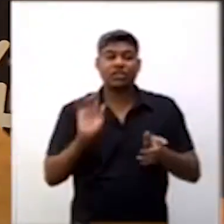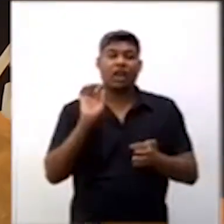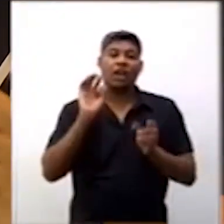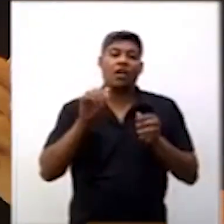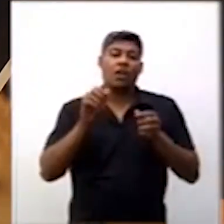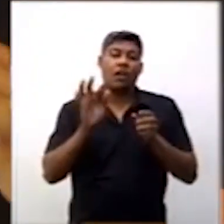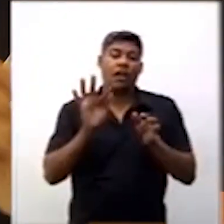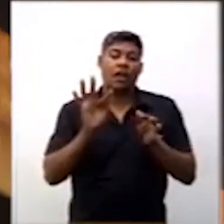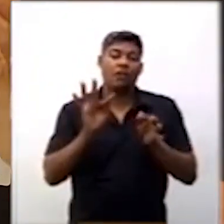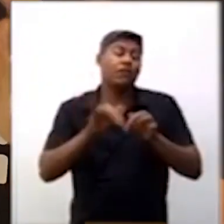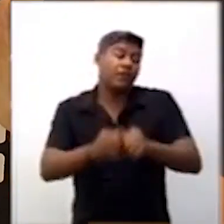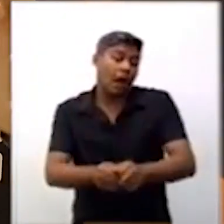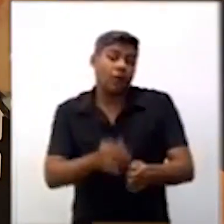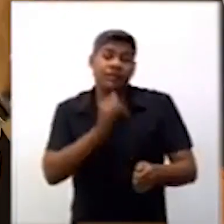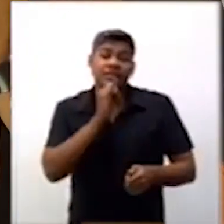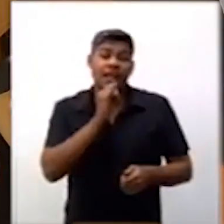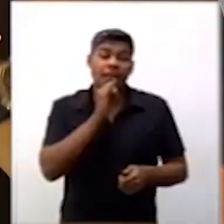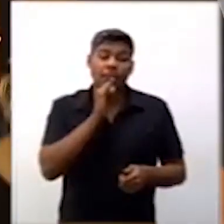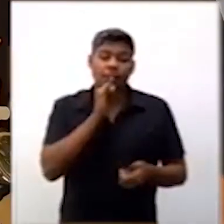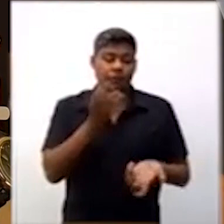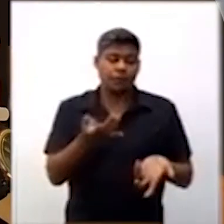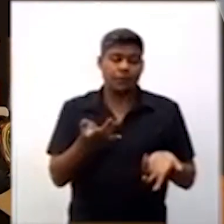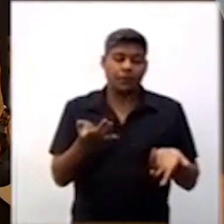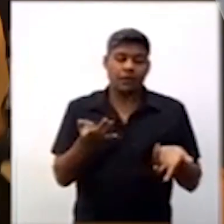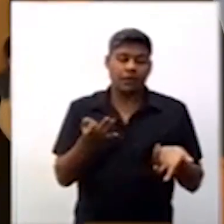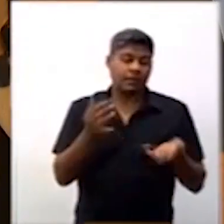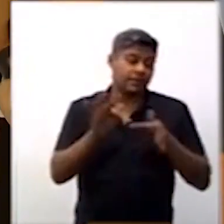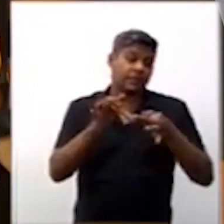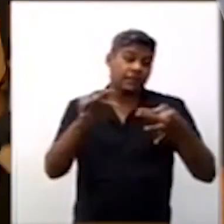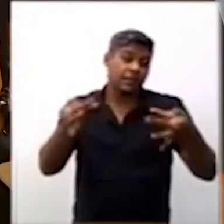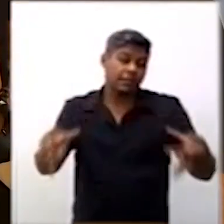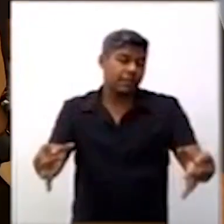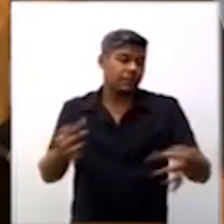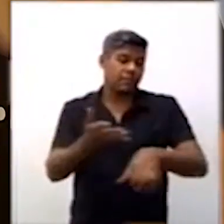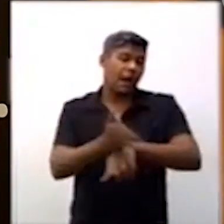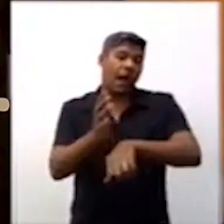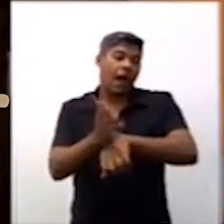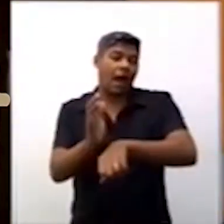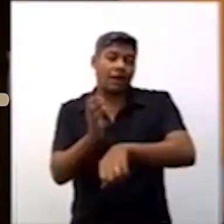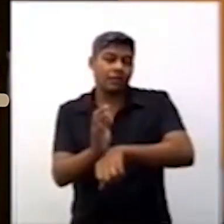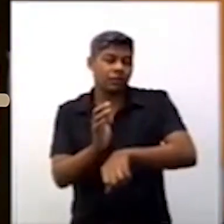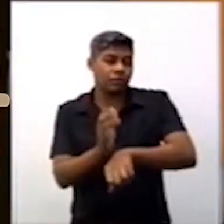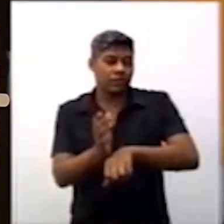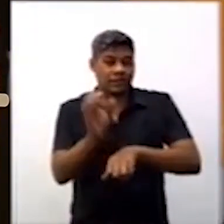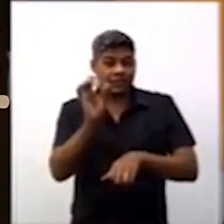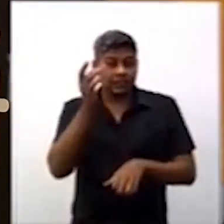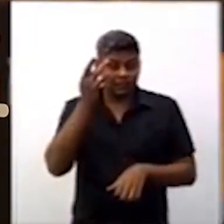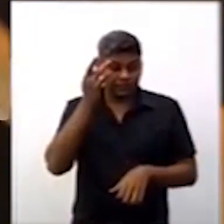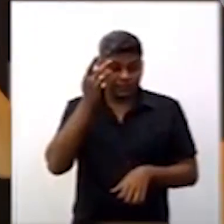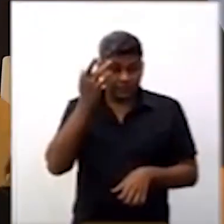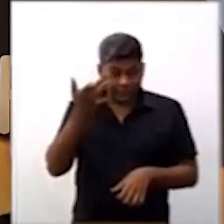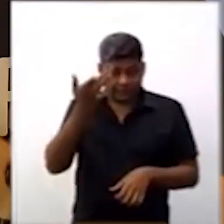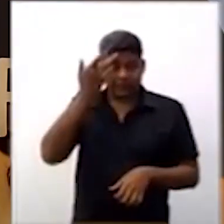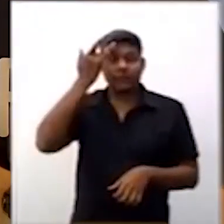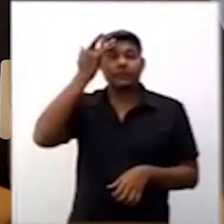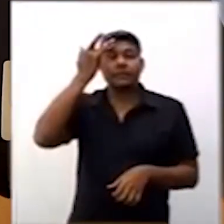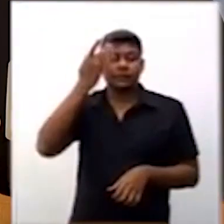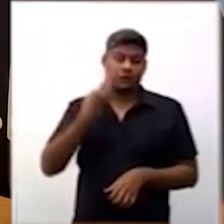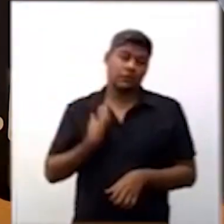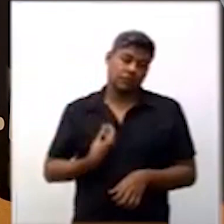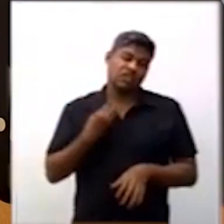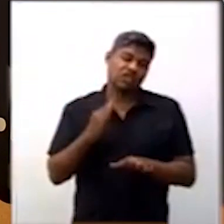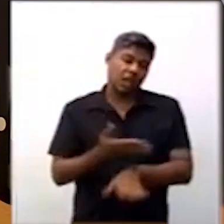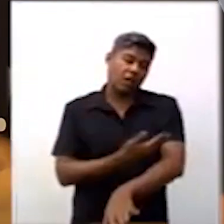aí a gente vai pegar um exemplo bem fechado, bem prático, que é para ficar a ideia na cabeça a partir de uma coisa que a gente está